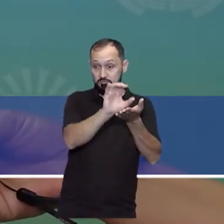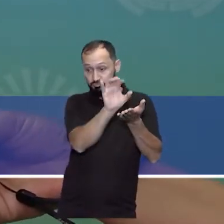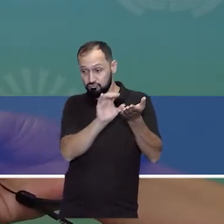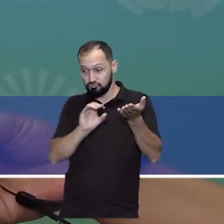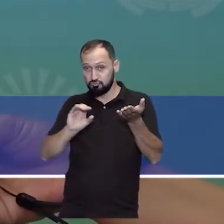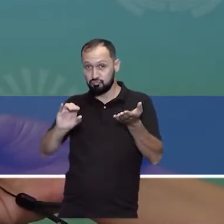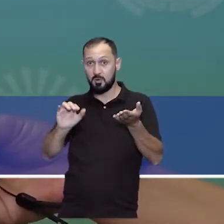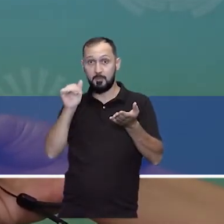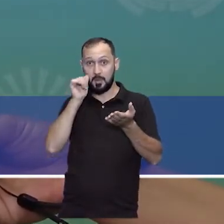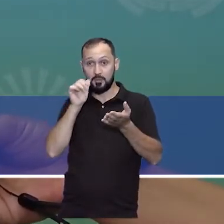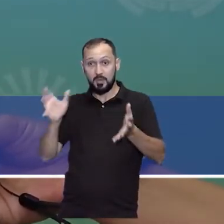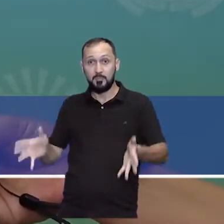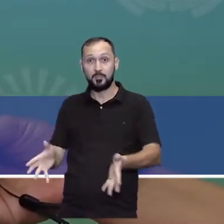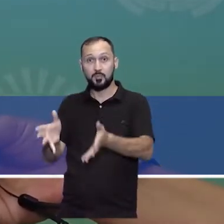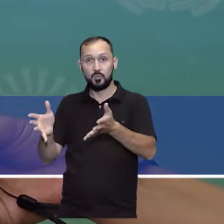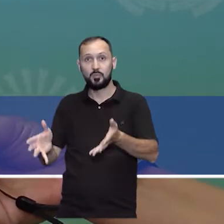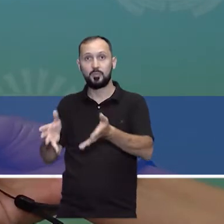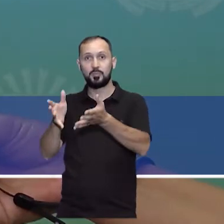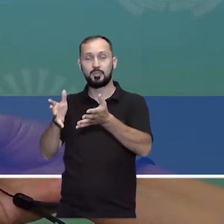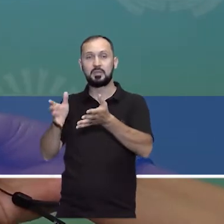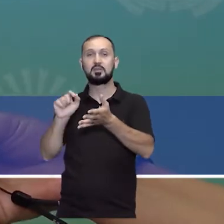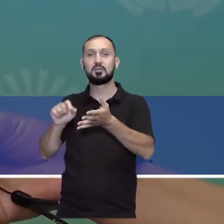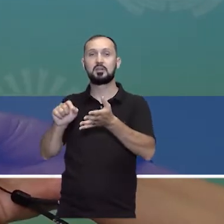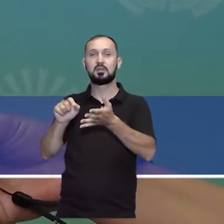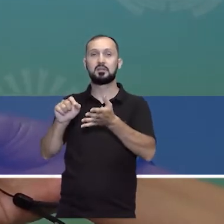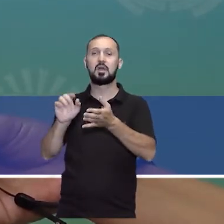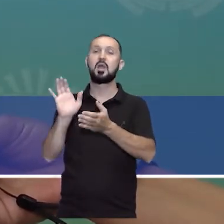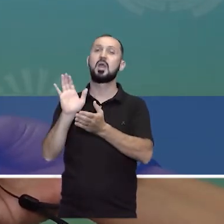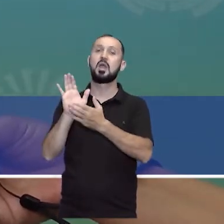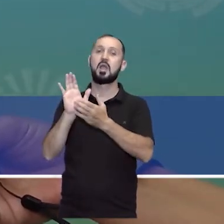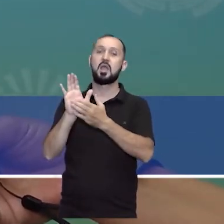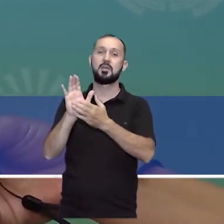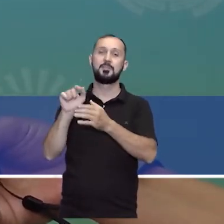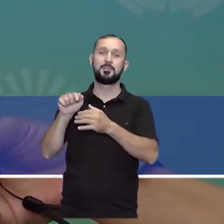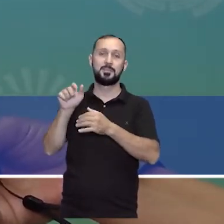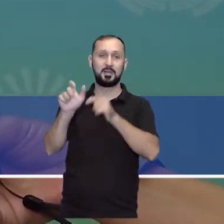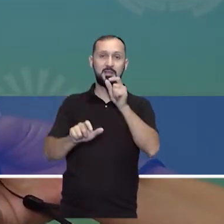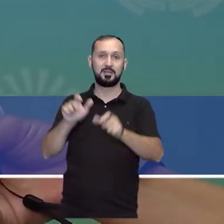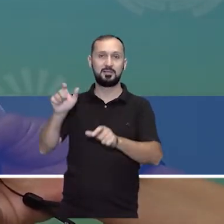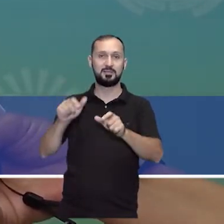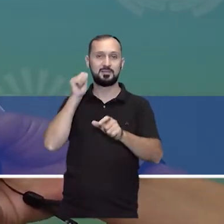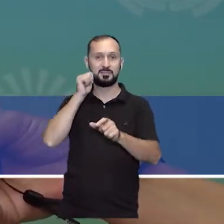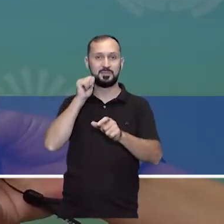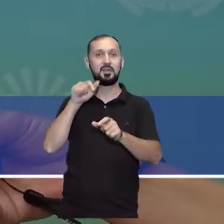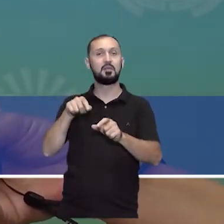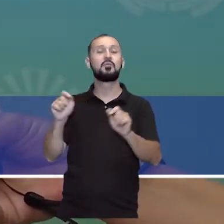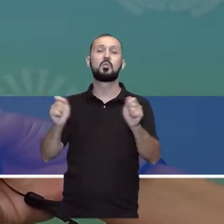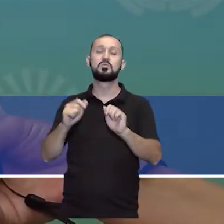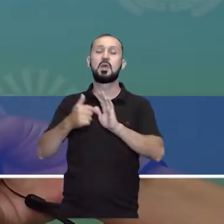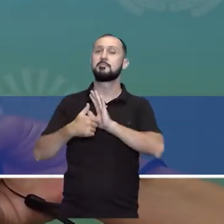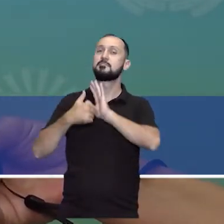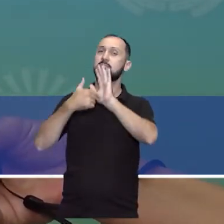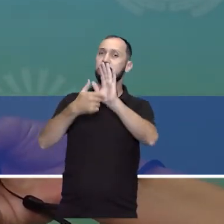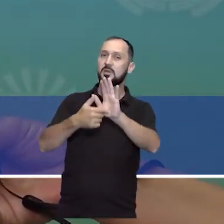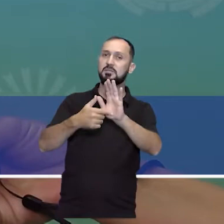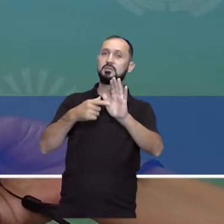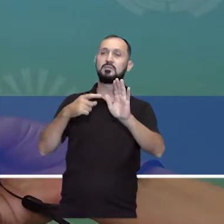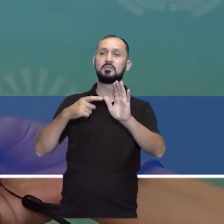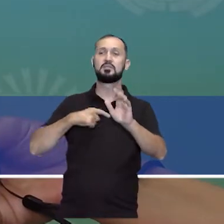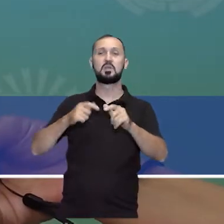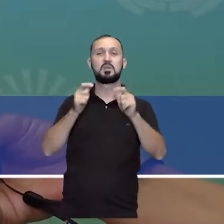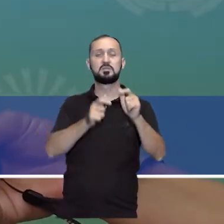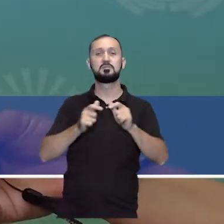30%, então, do valor a ser utilizado na campanha para fomentar a campanha das candidatas mulheres, elas